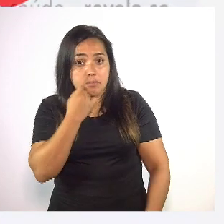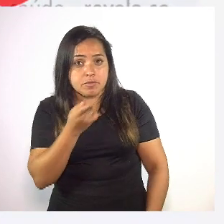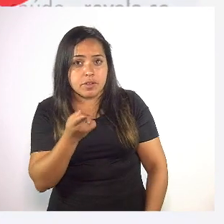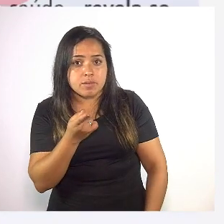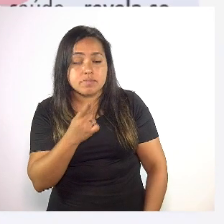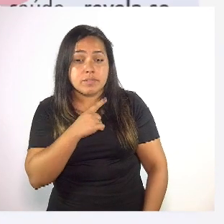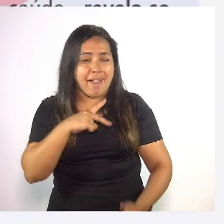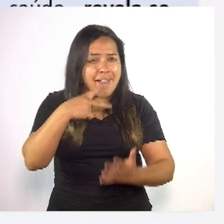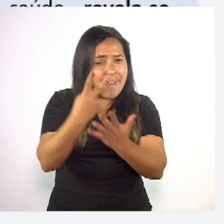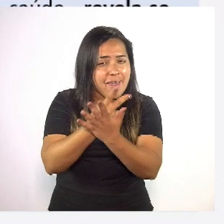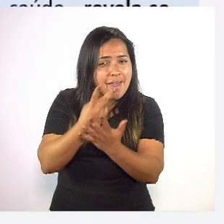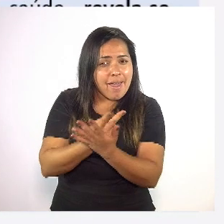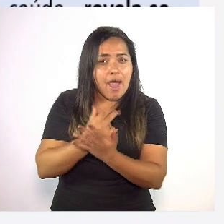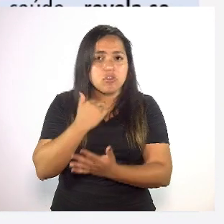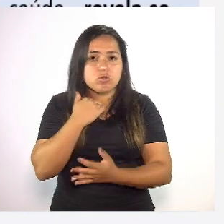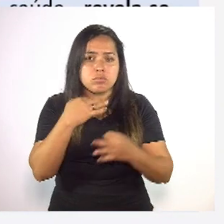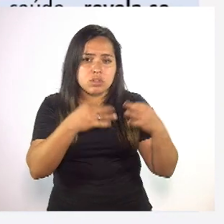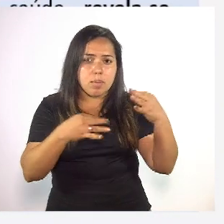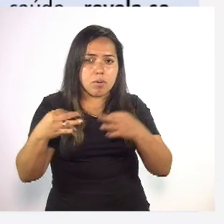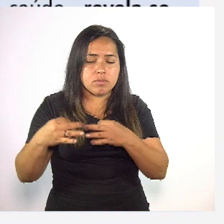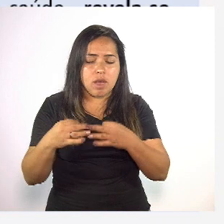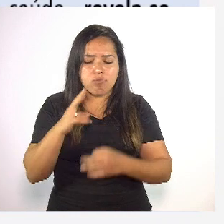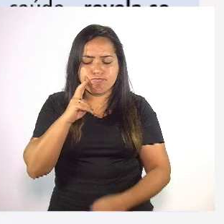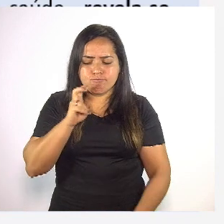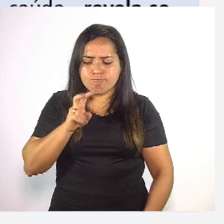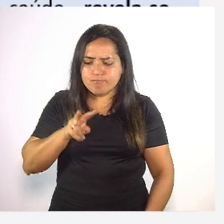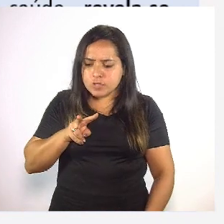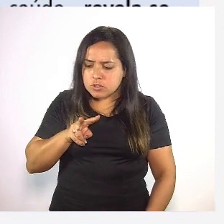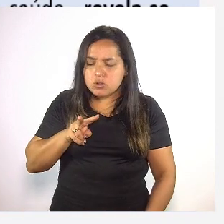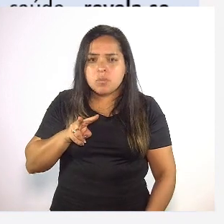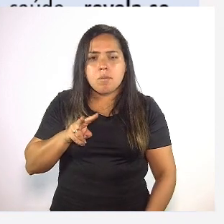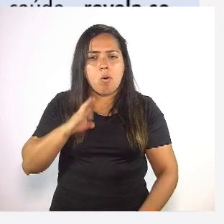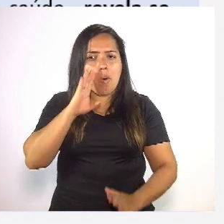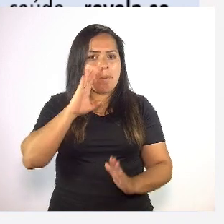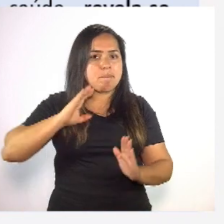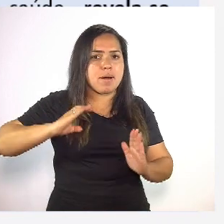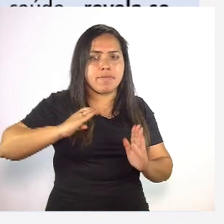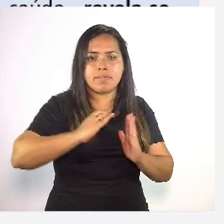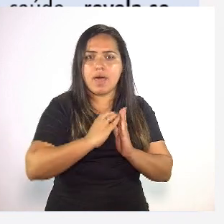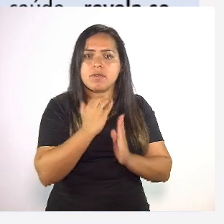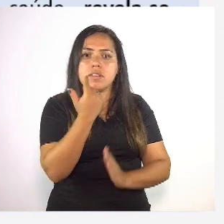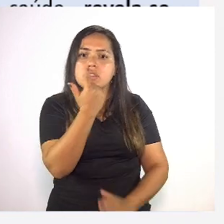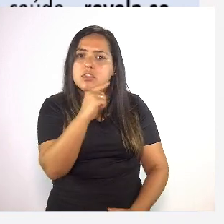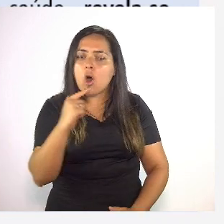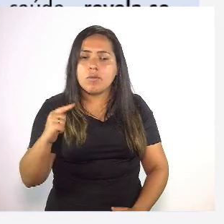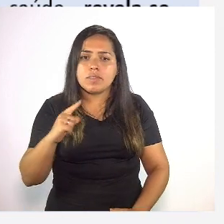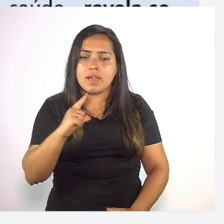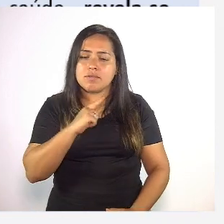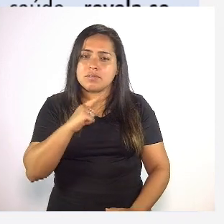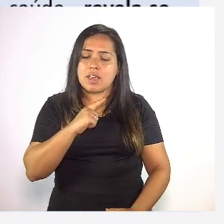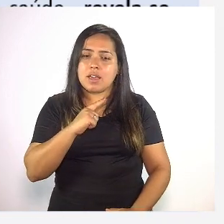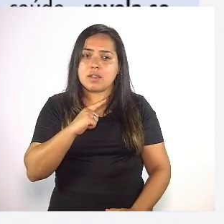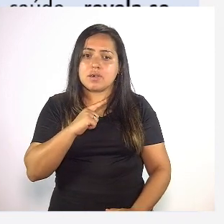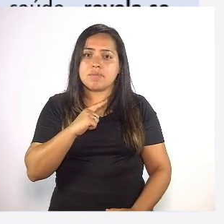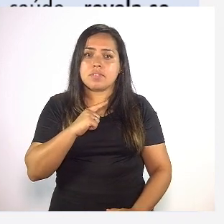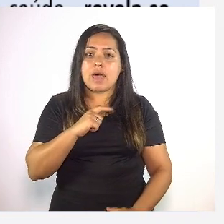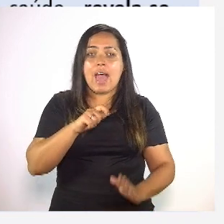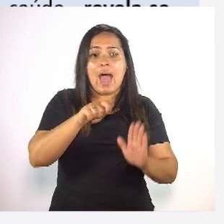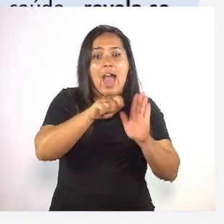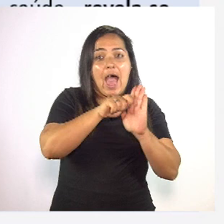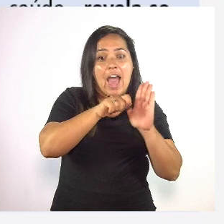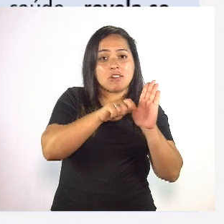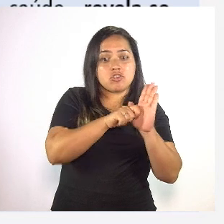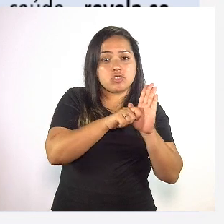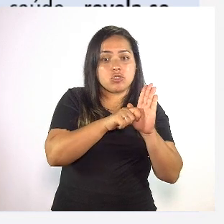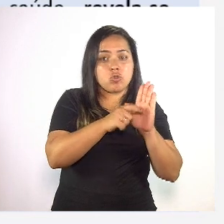O tribunal apontou o descumprimento do disposto no artigo 2º, parágrafo 3º da Lei Federal 12.858